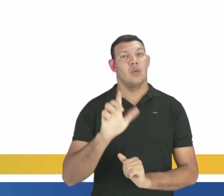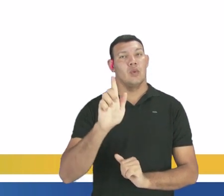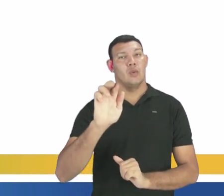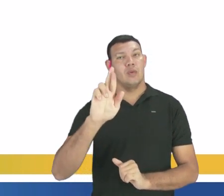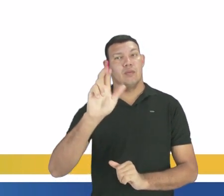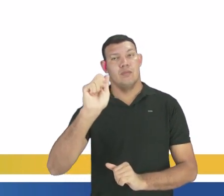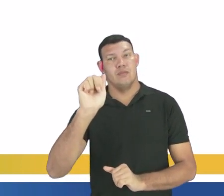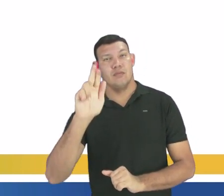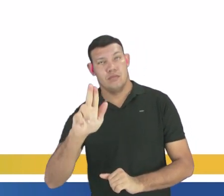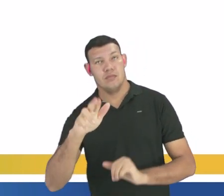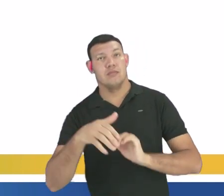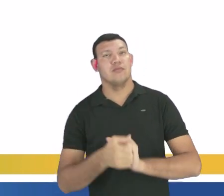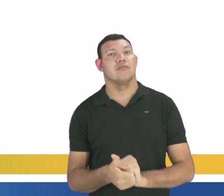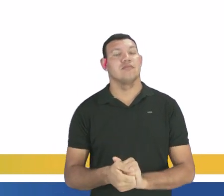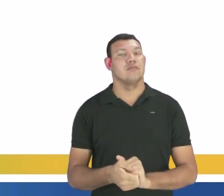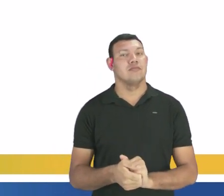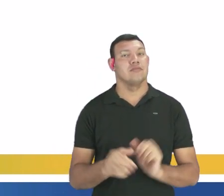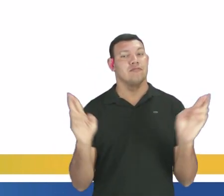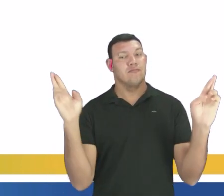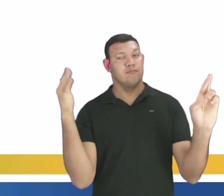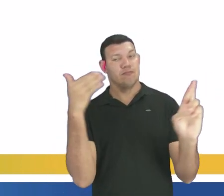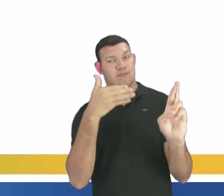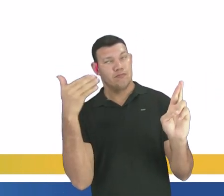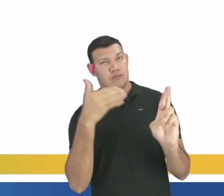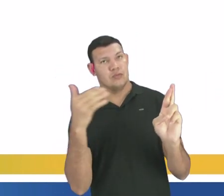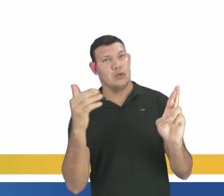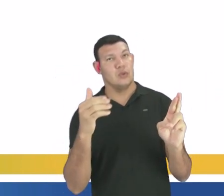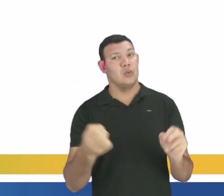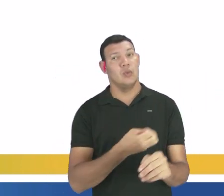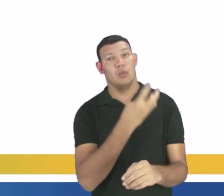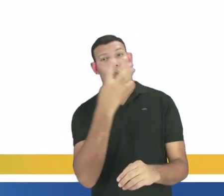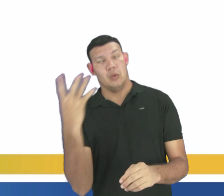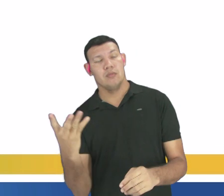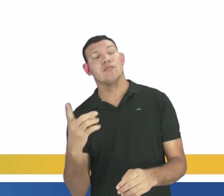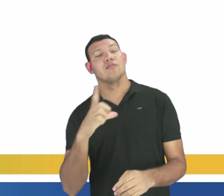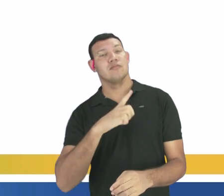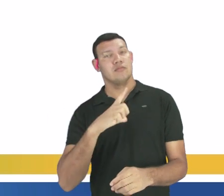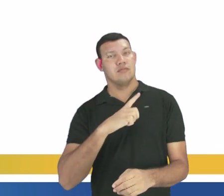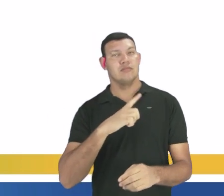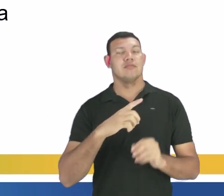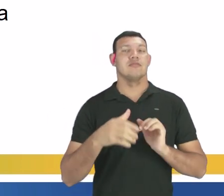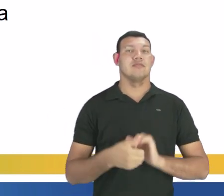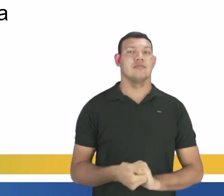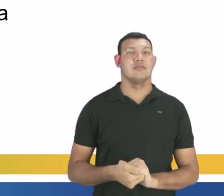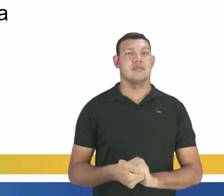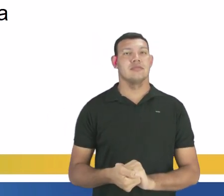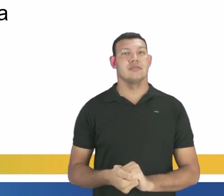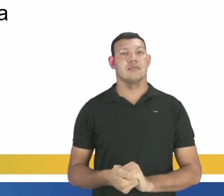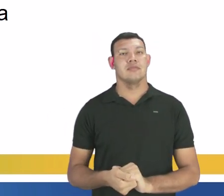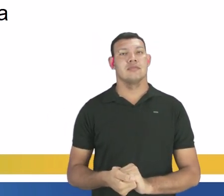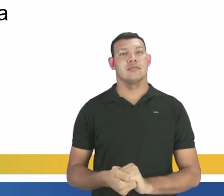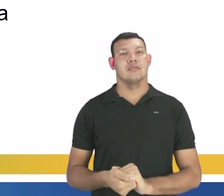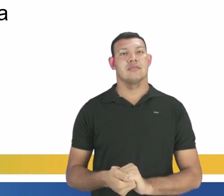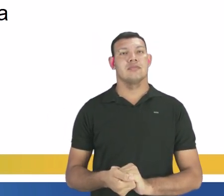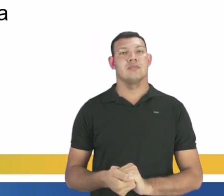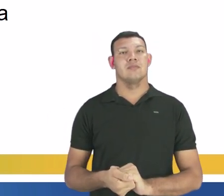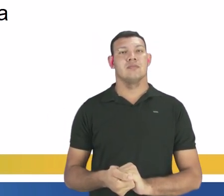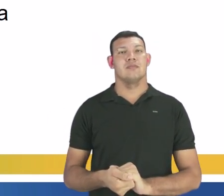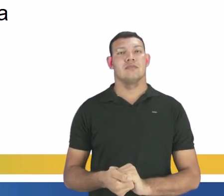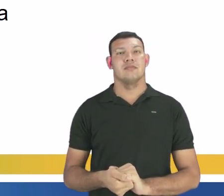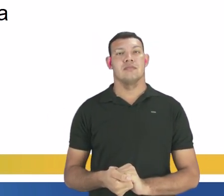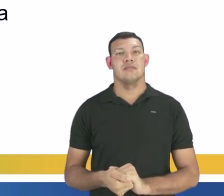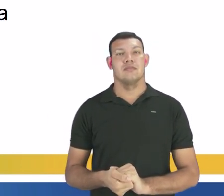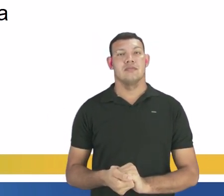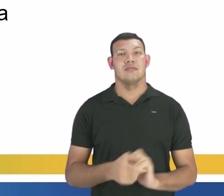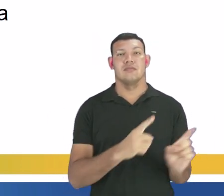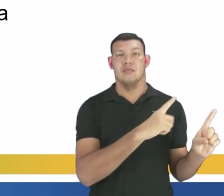ele diz diretamente quantas raízes nós temos nesse polinômio. Tudo bem? Dessa forma,